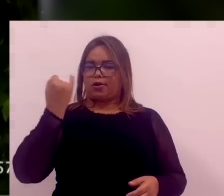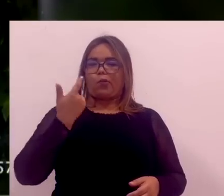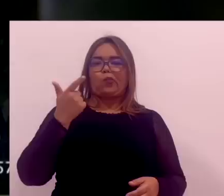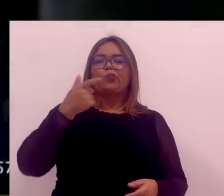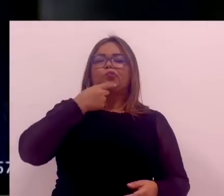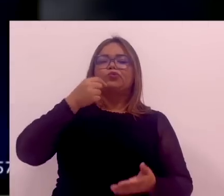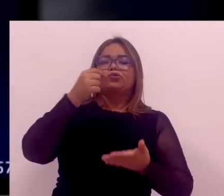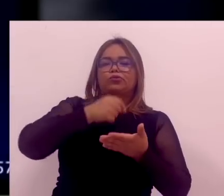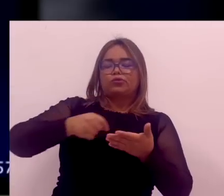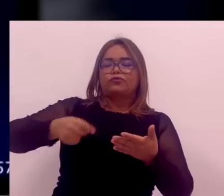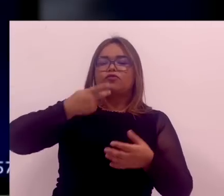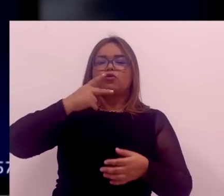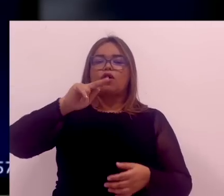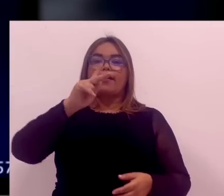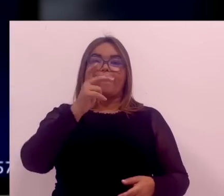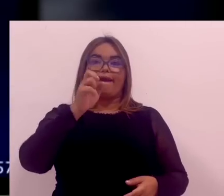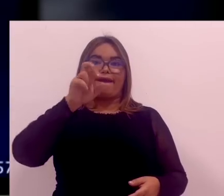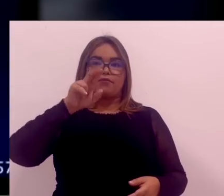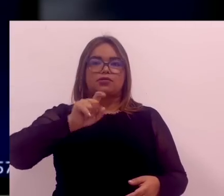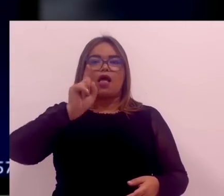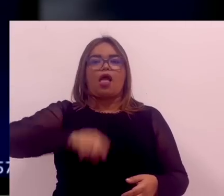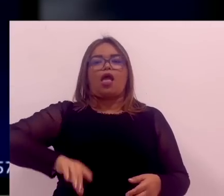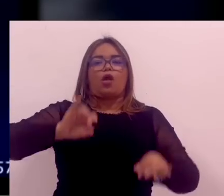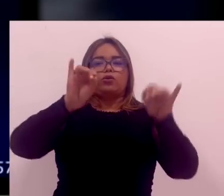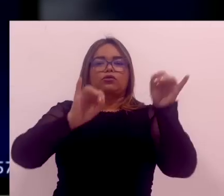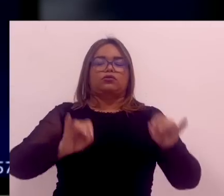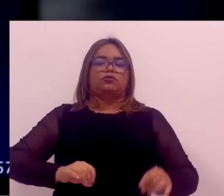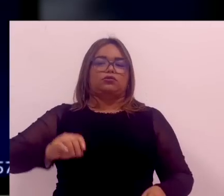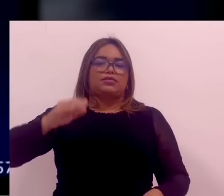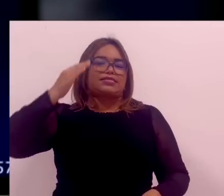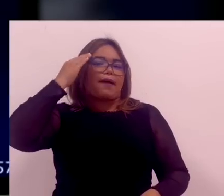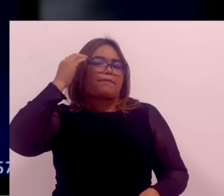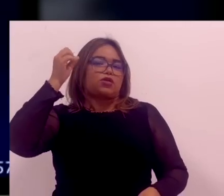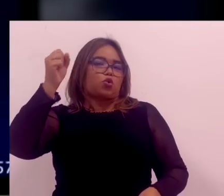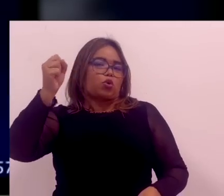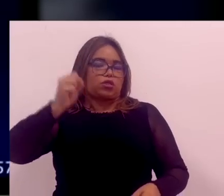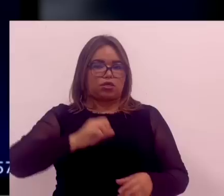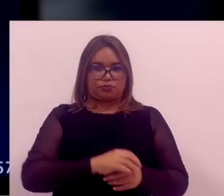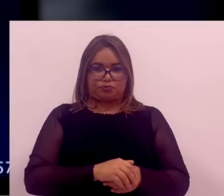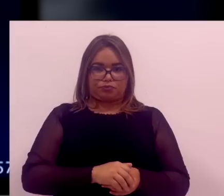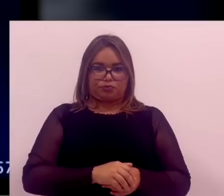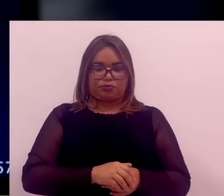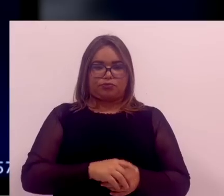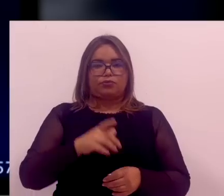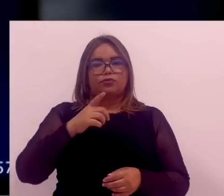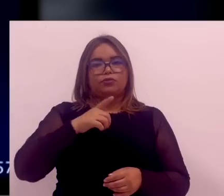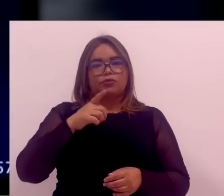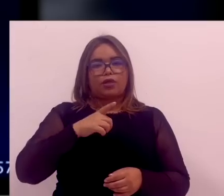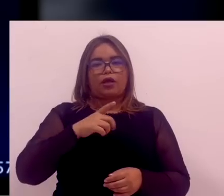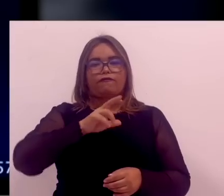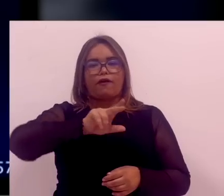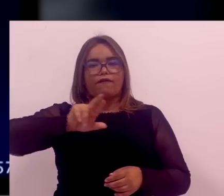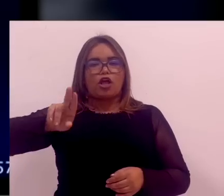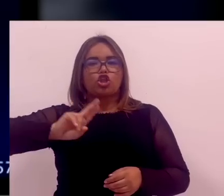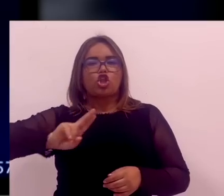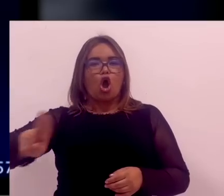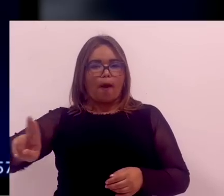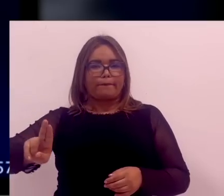Blavatsky diz que Hermes, o deus da sabedoria, era também chamado de Tot, Tat, Set, Set e Satã.